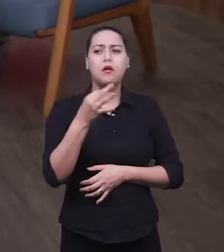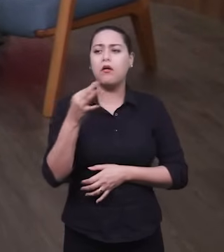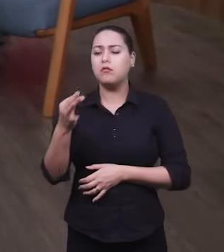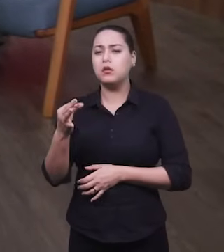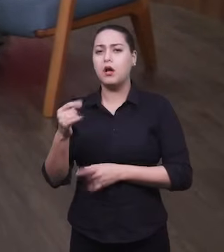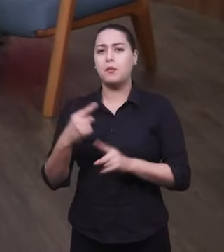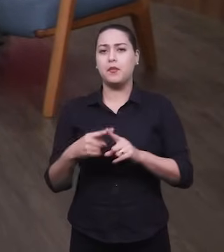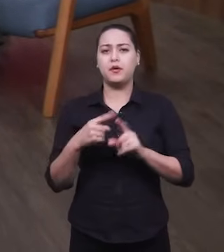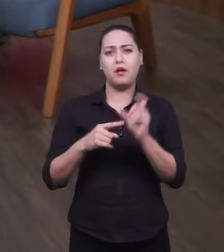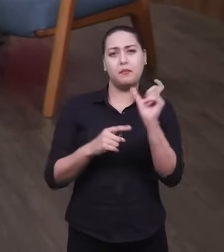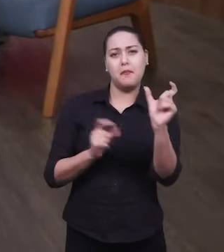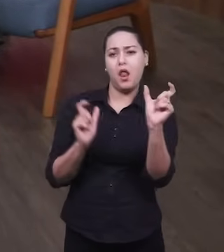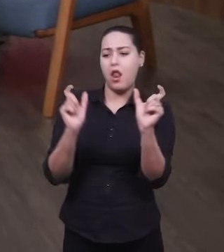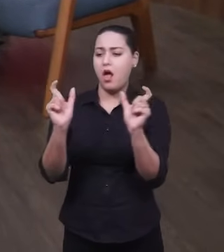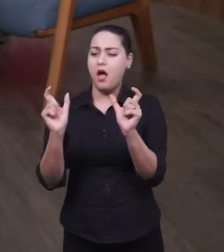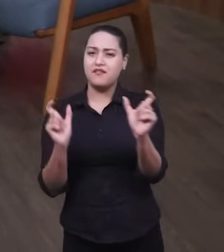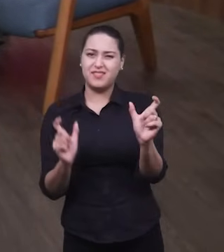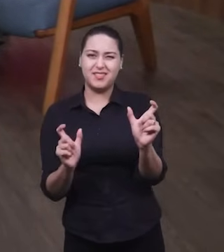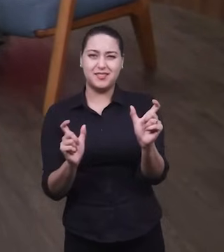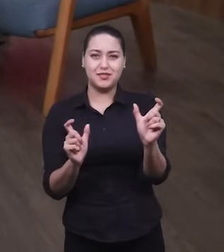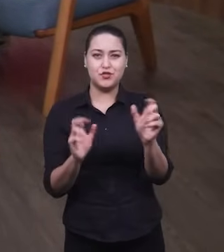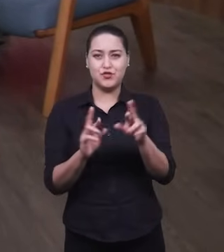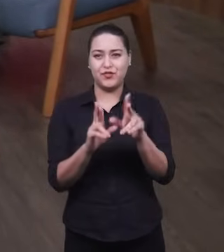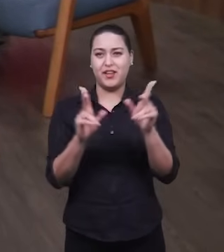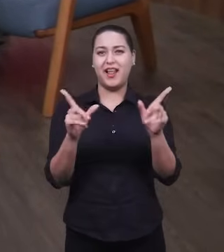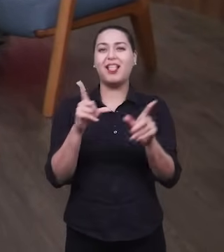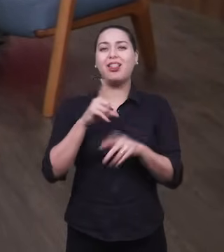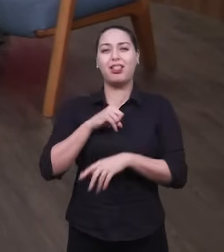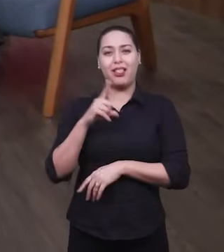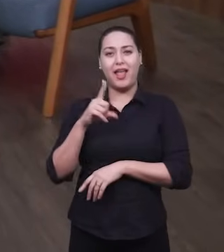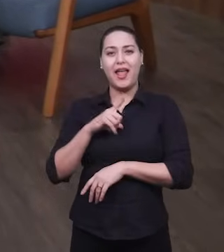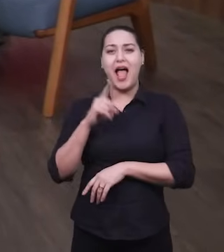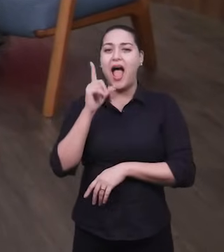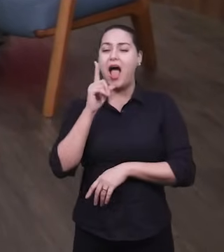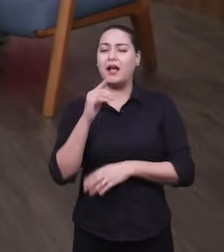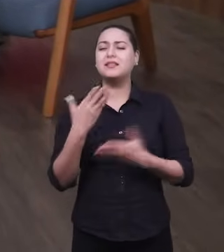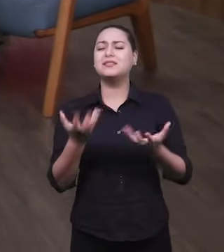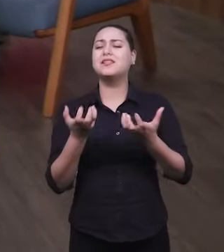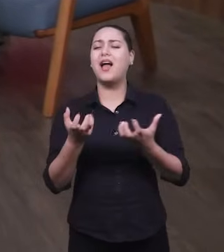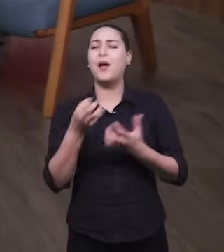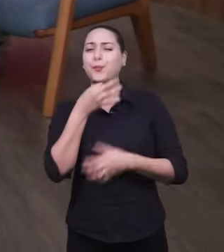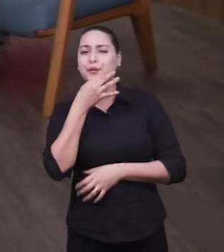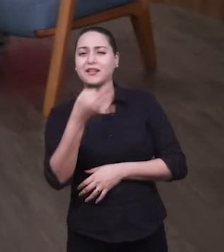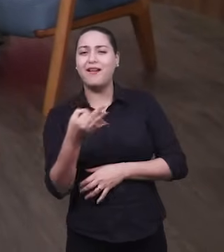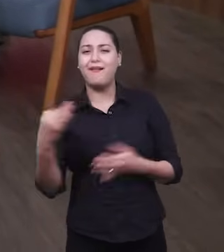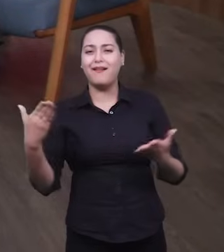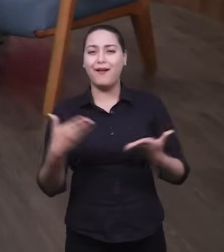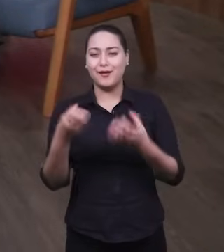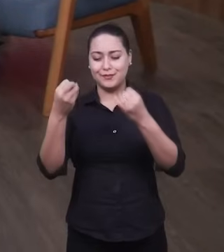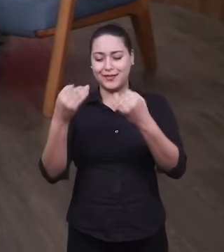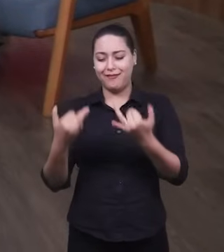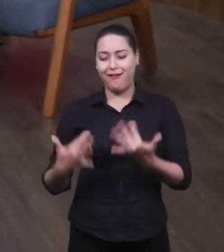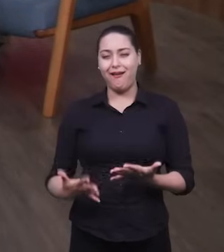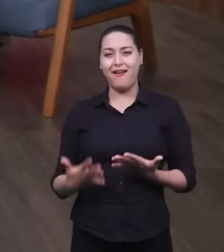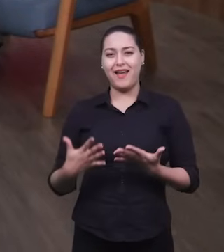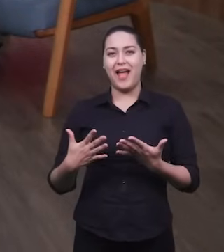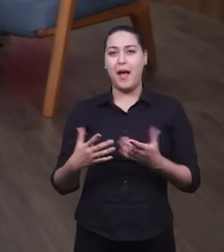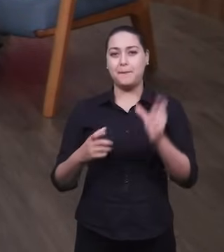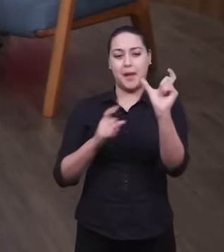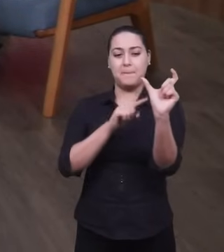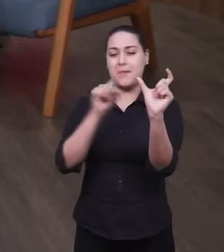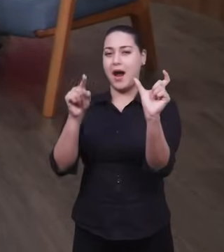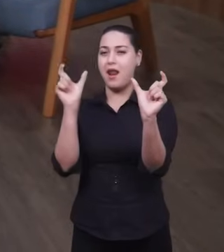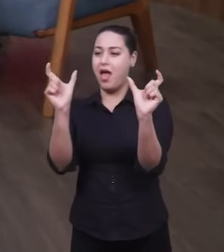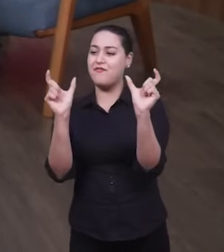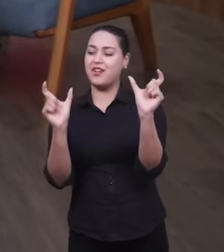várias expressões aqui, né? A palavra, a água, que é tipo do Espírito Santo. Vocês querem comentar essas expressões